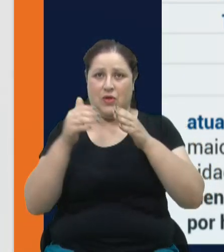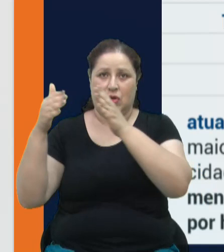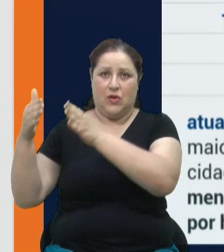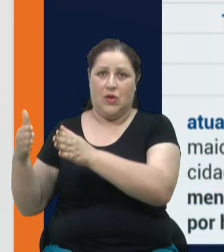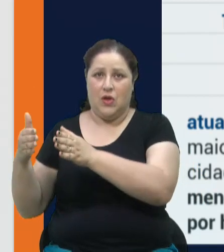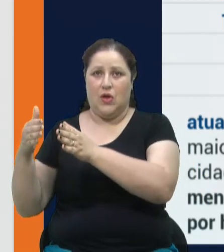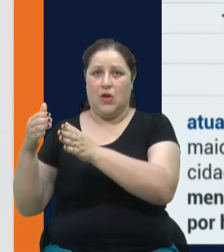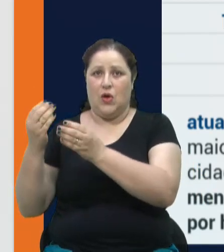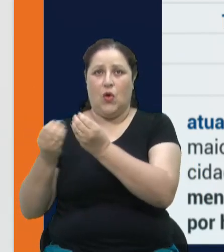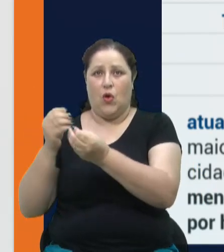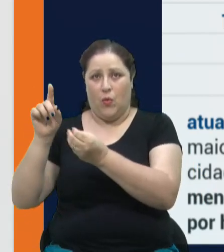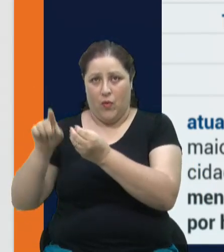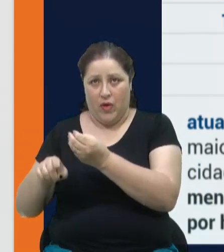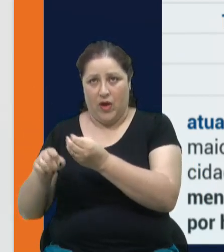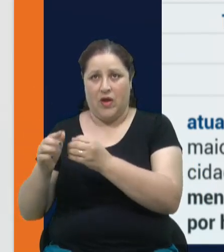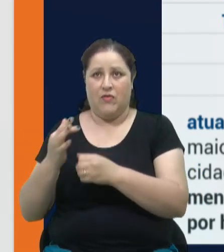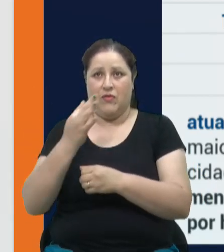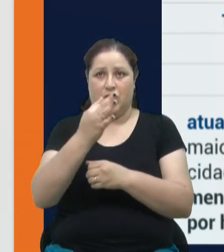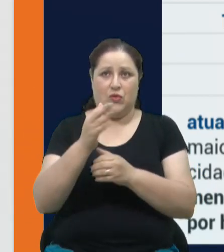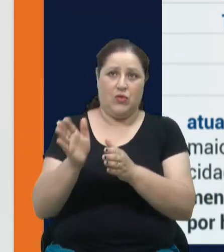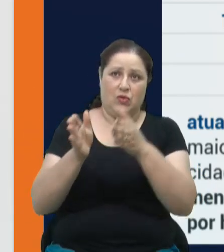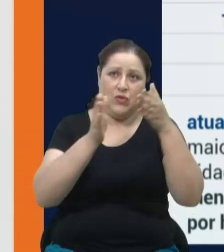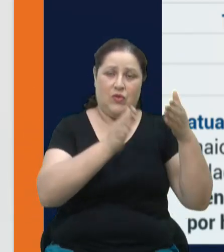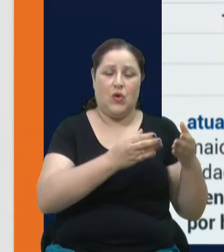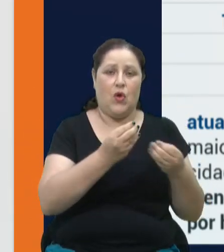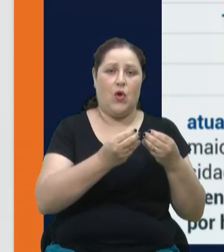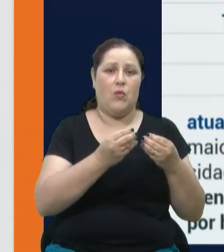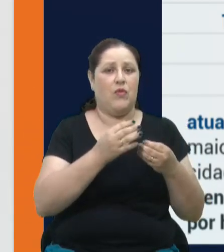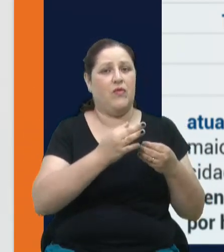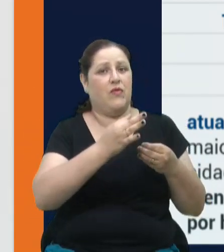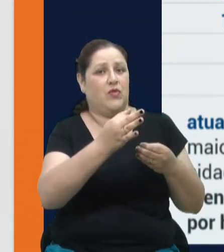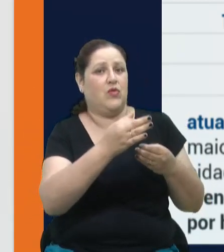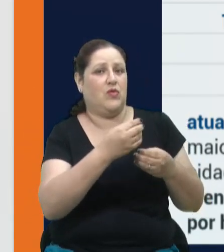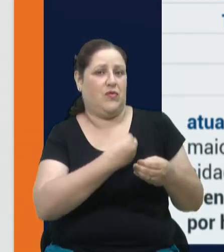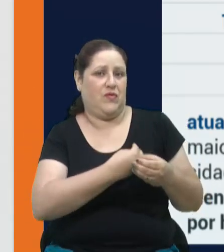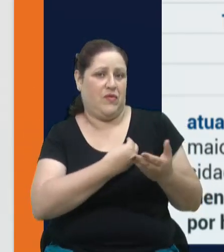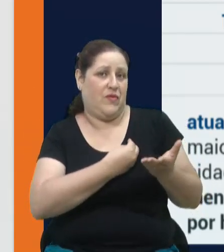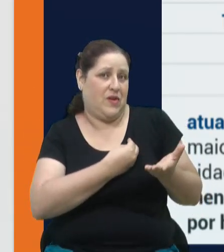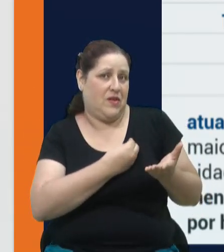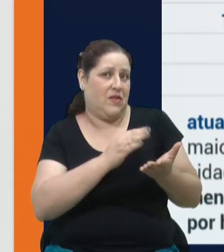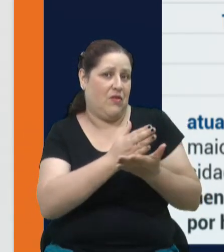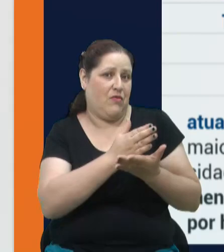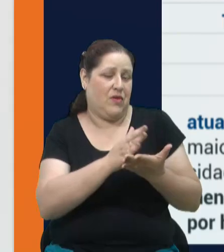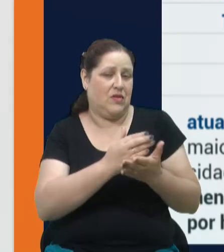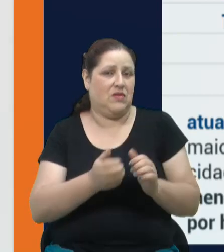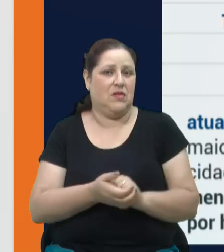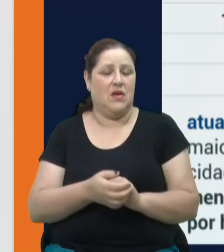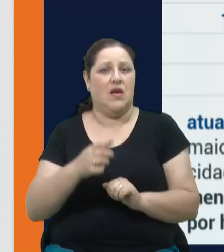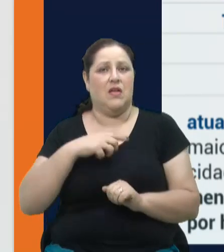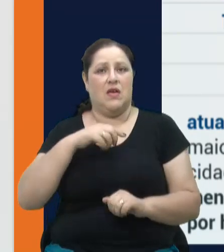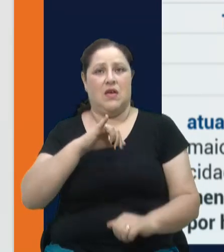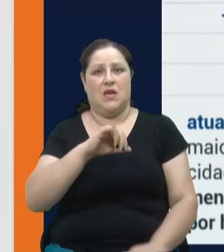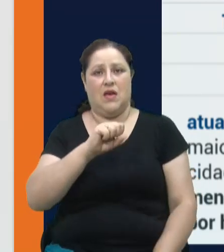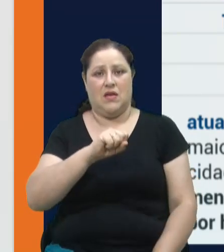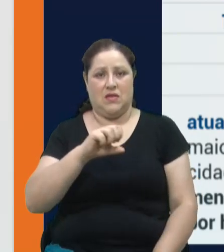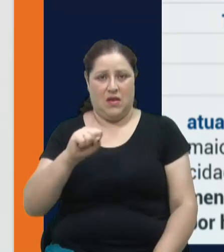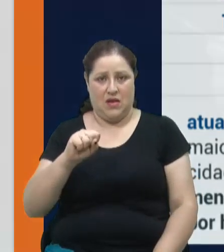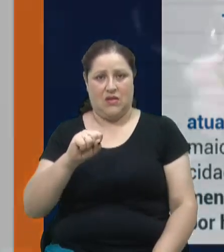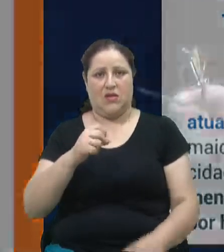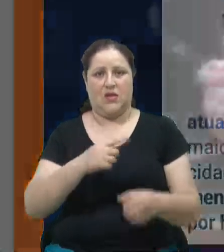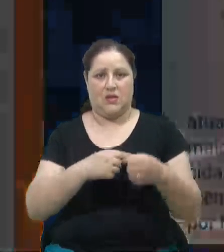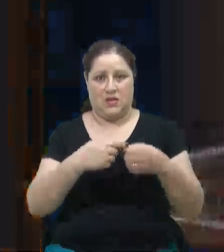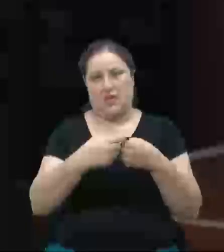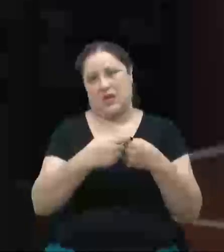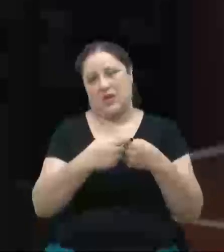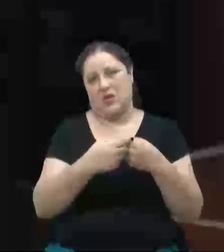do IBS, que vai ser o Imposto de Bens e Serviços. Como é? O ISS vai para o município fornecedor. Então eu